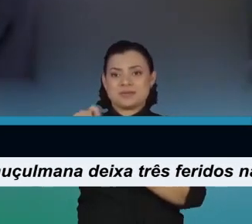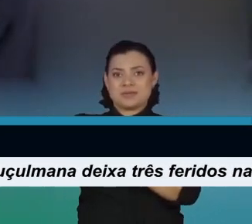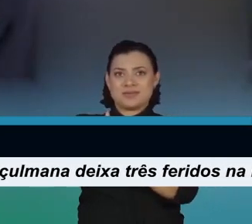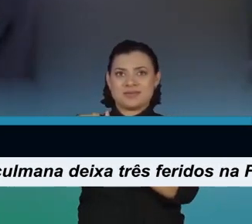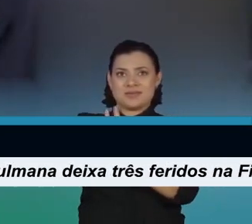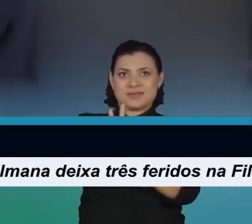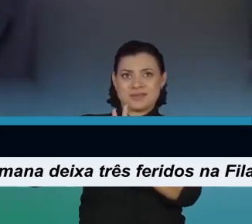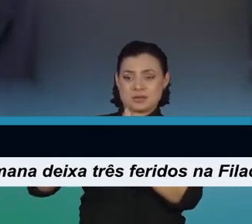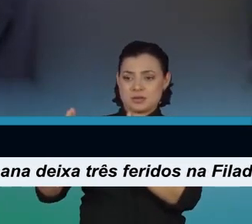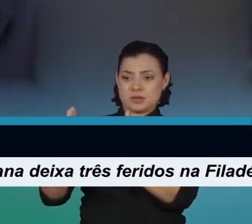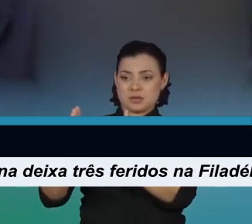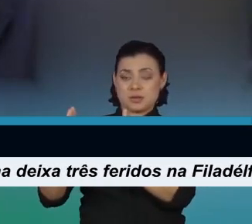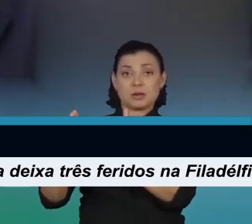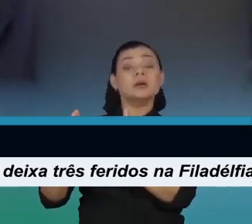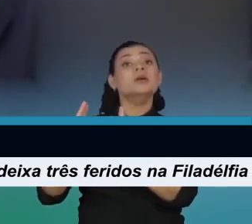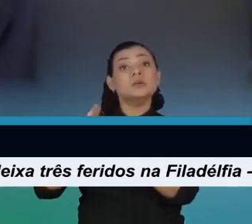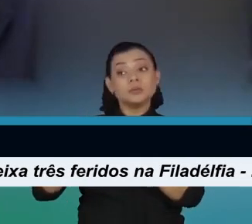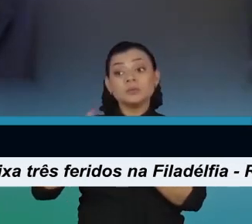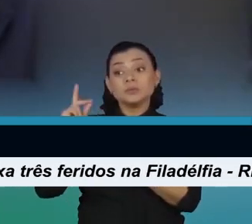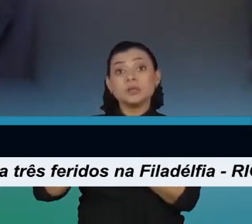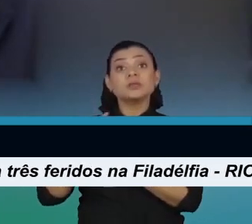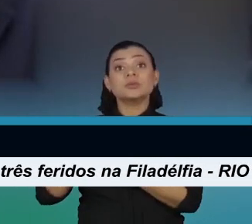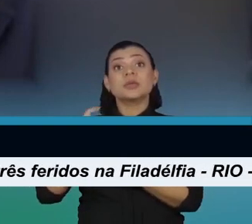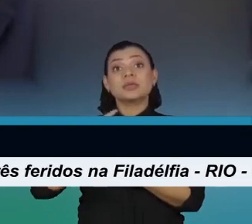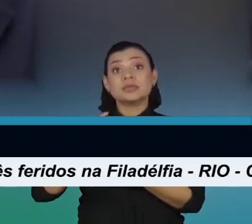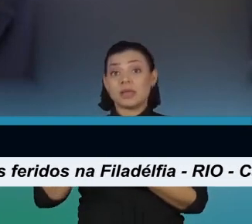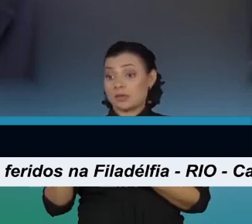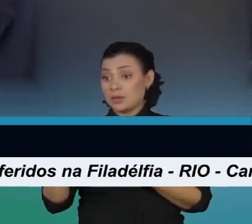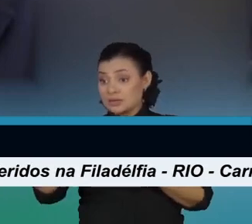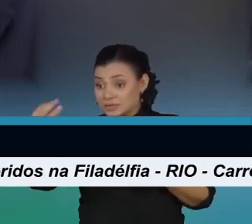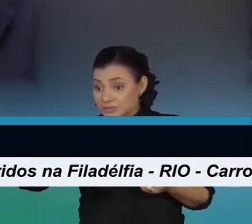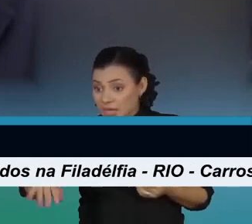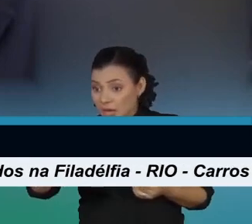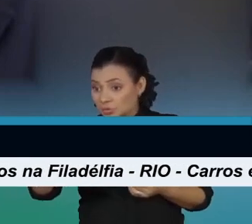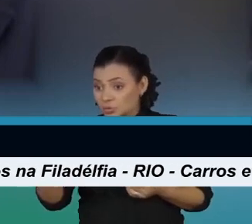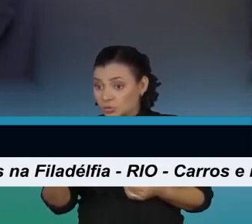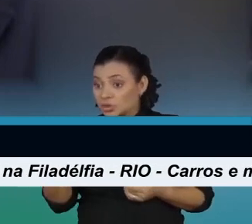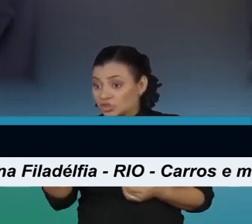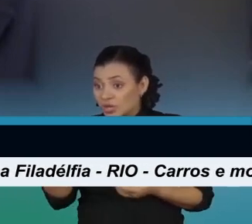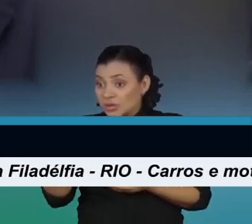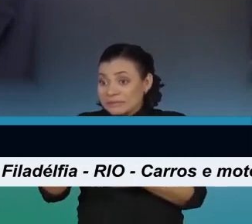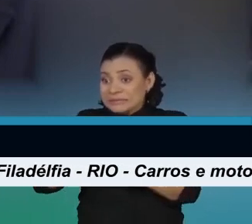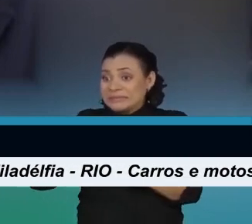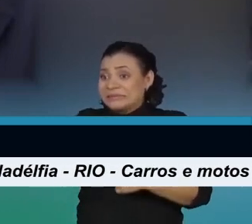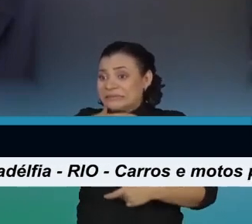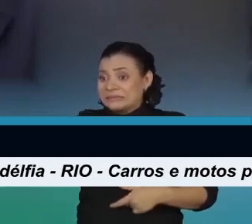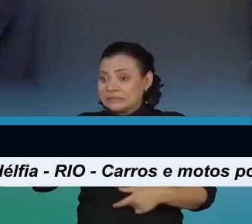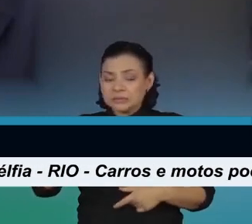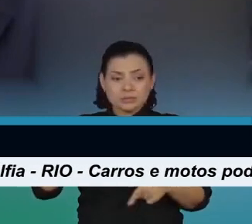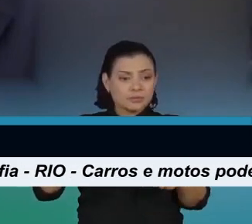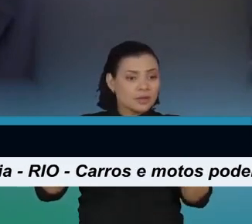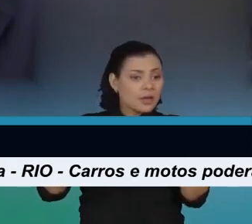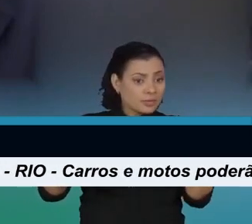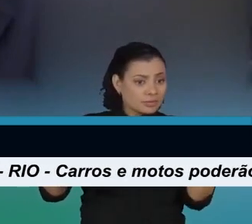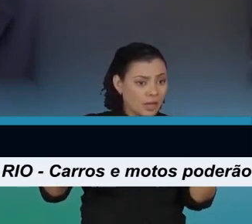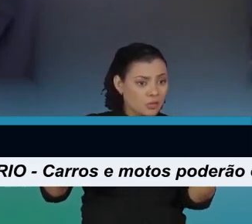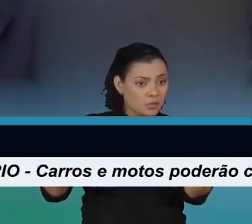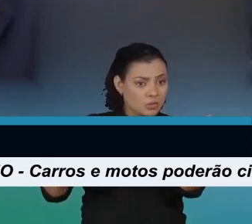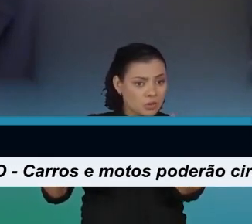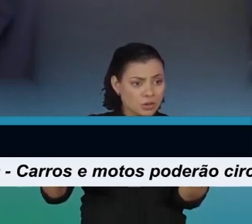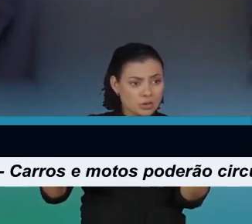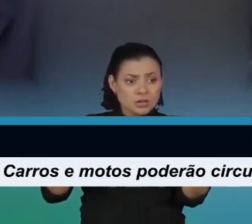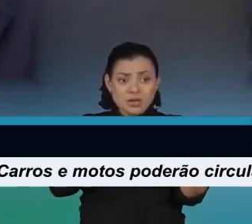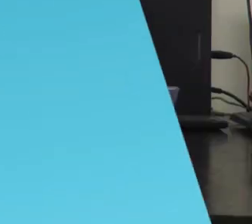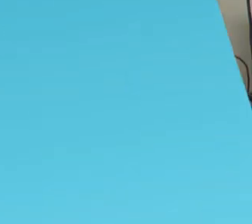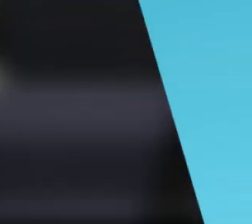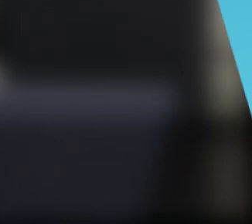confirmar ou não a receita e a despesa. Se a receita aumentou, se a despesa está controlada, o Poder Legislativo pode abrir um